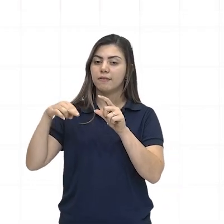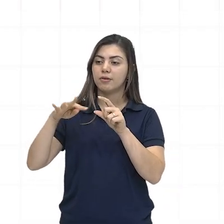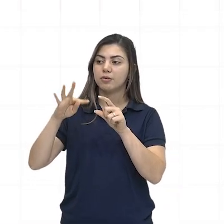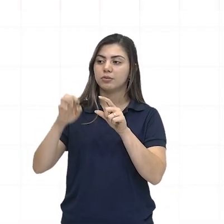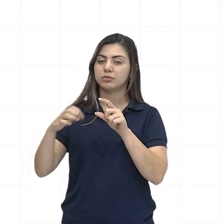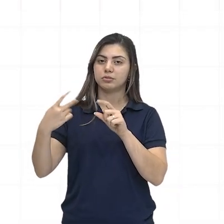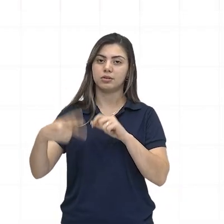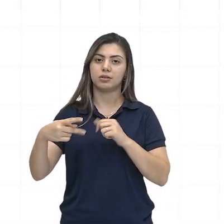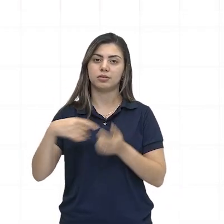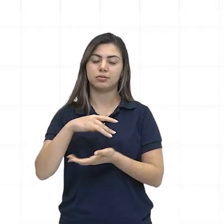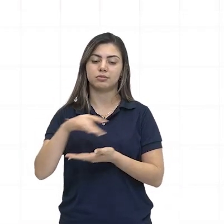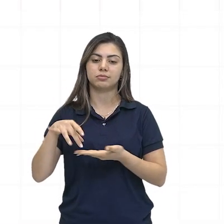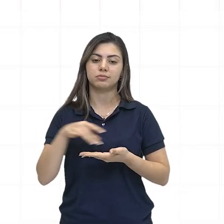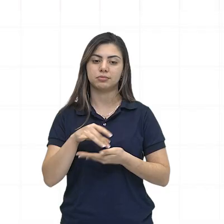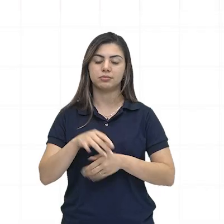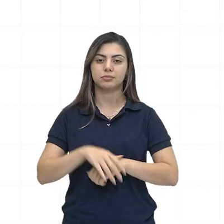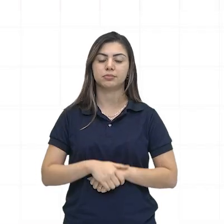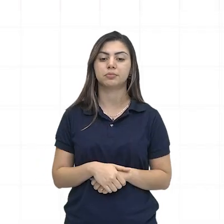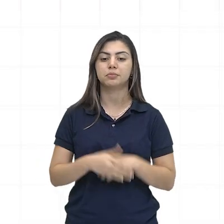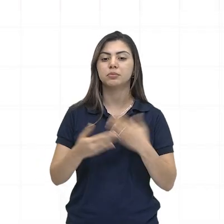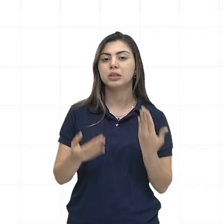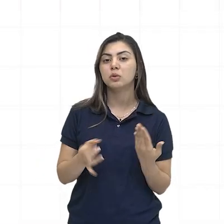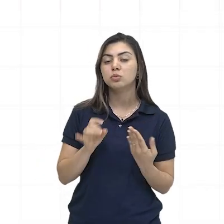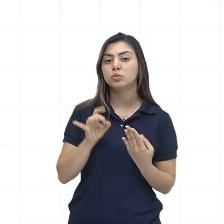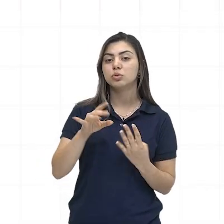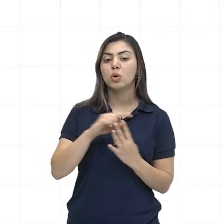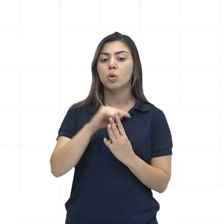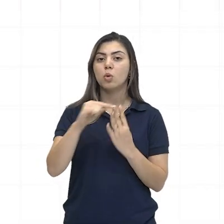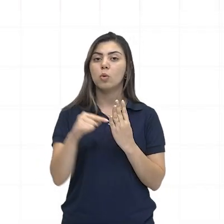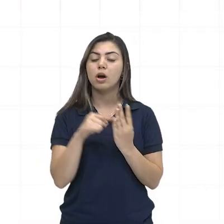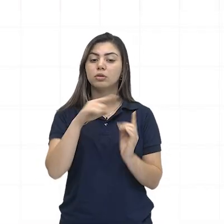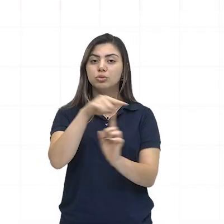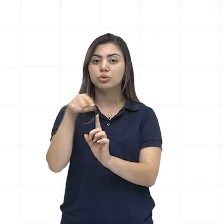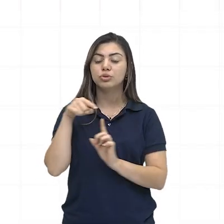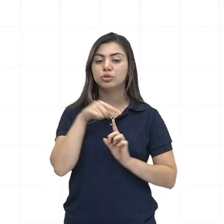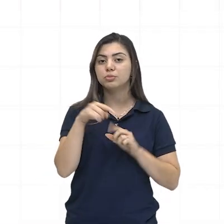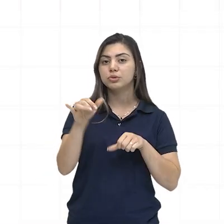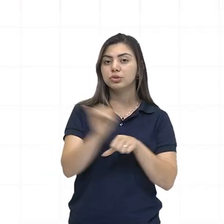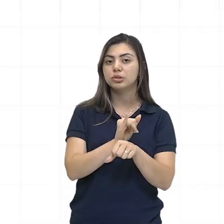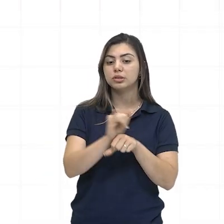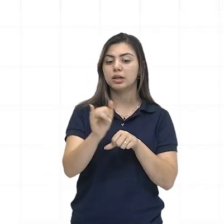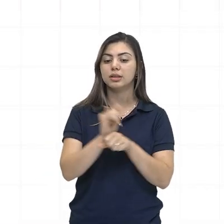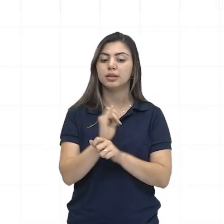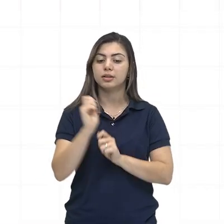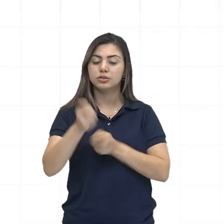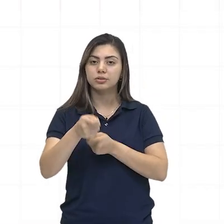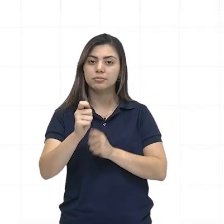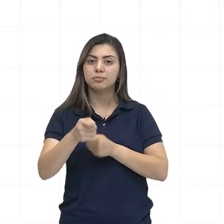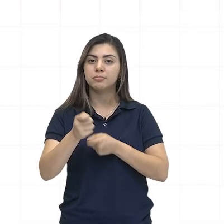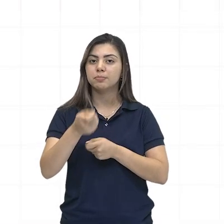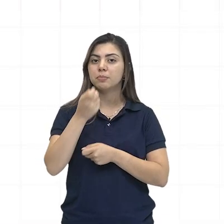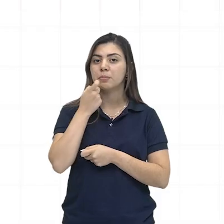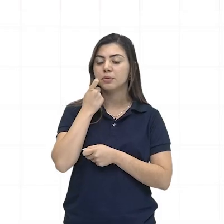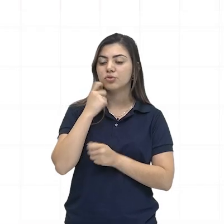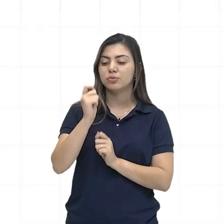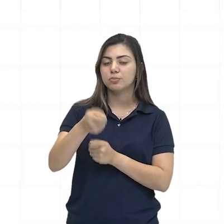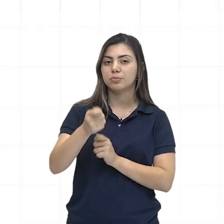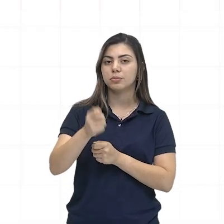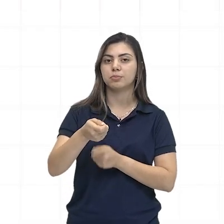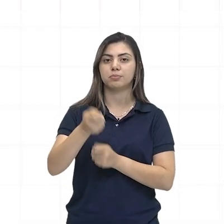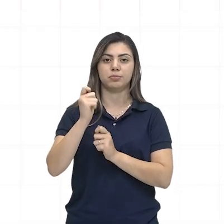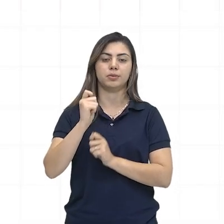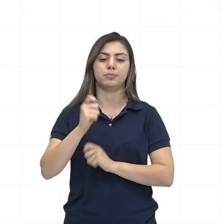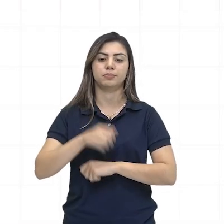Centro de Mídias. E aqui temos apenas 4, né, modalidades, né, técnicas de pesca que são utilizadas,